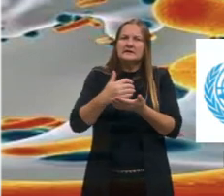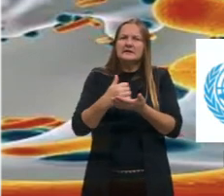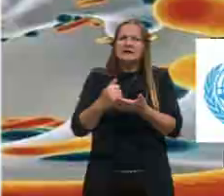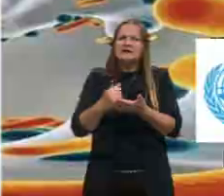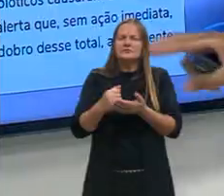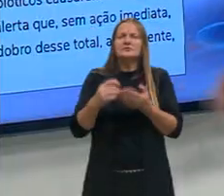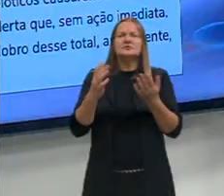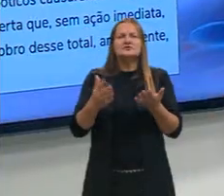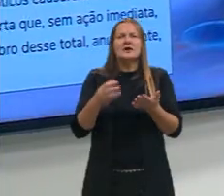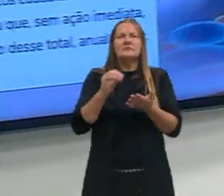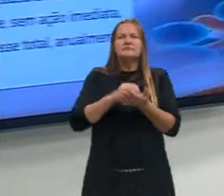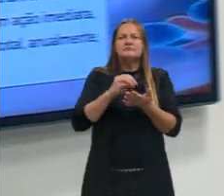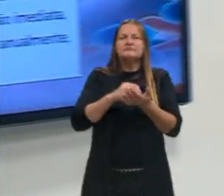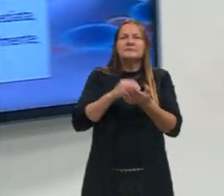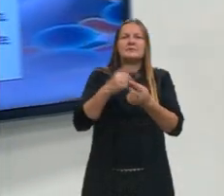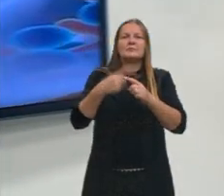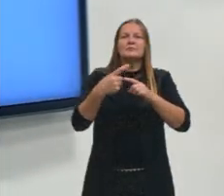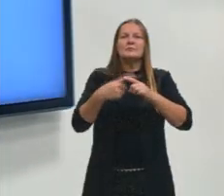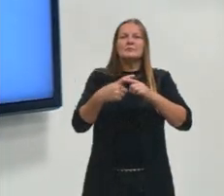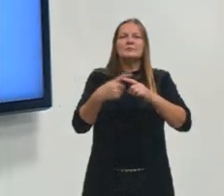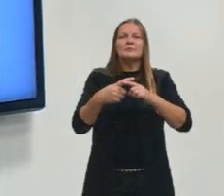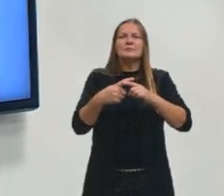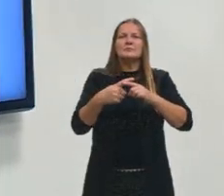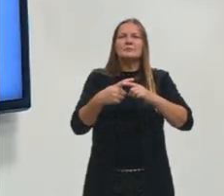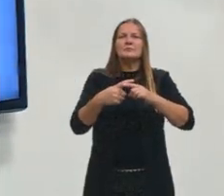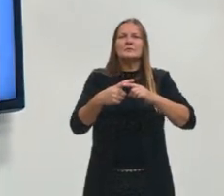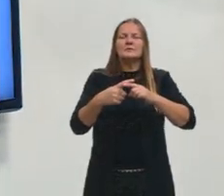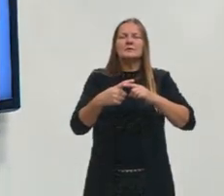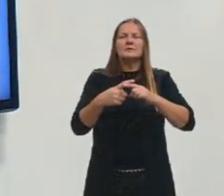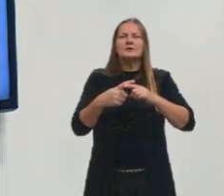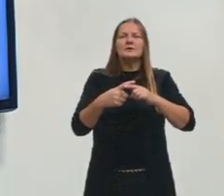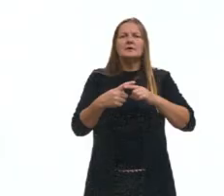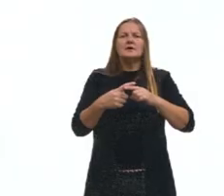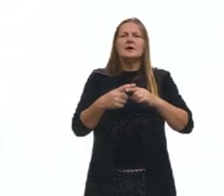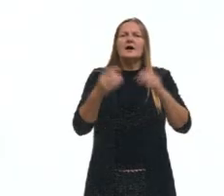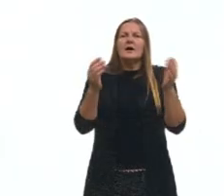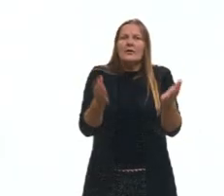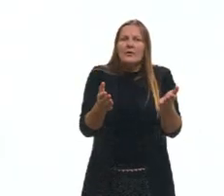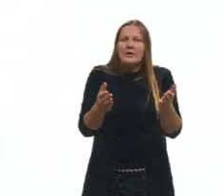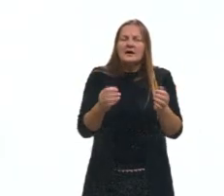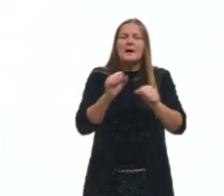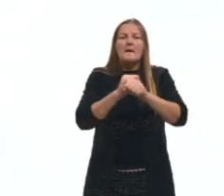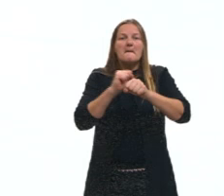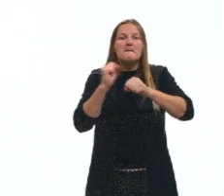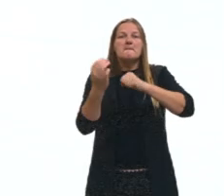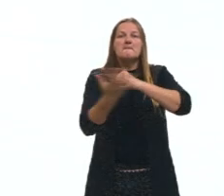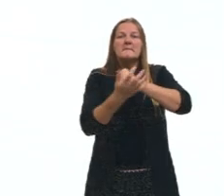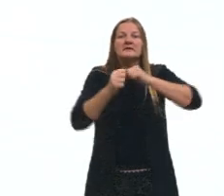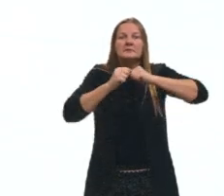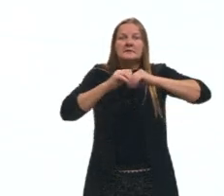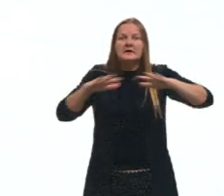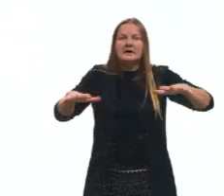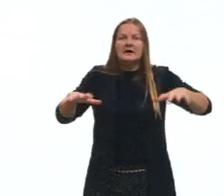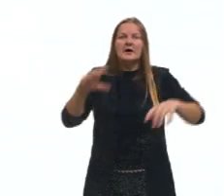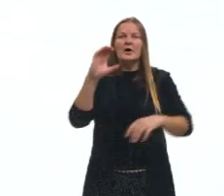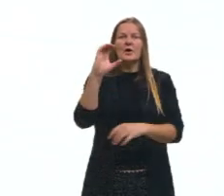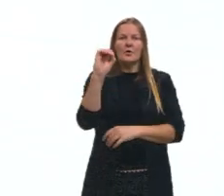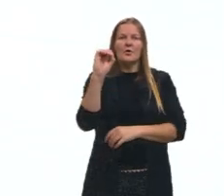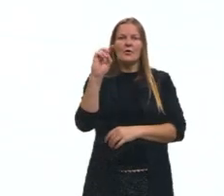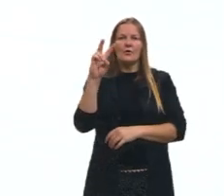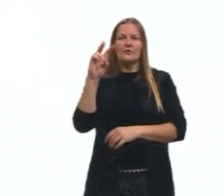ele tá desatualizado por quê é porque agora com a pandemia da covid-19